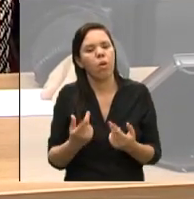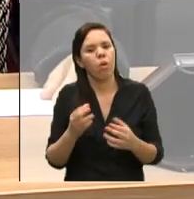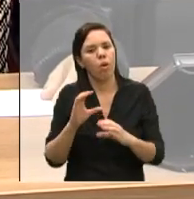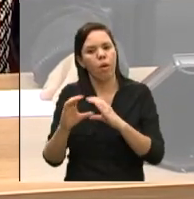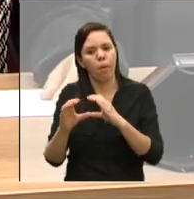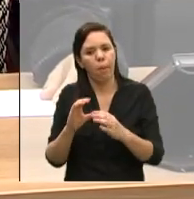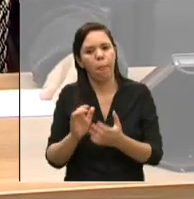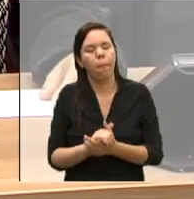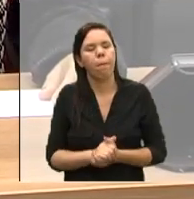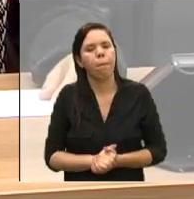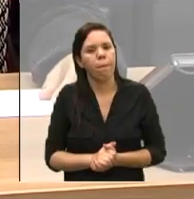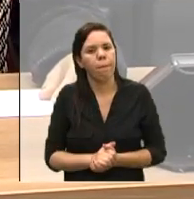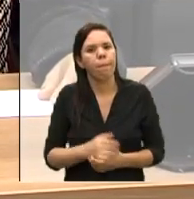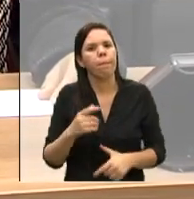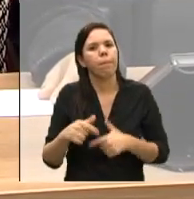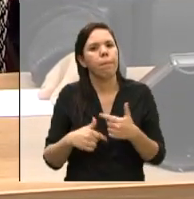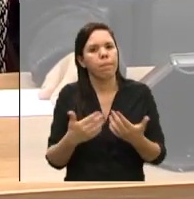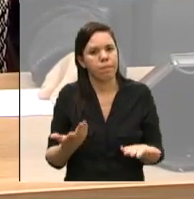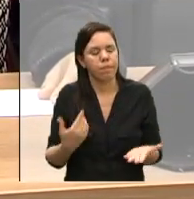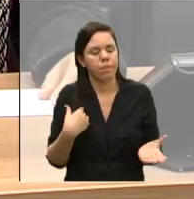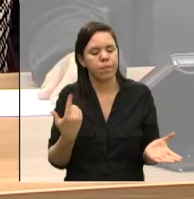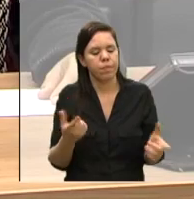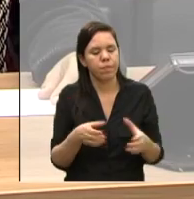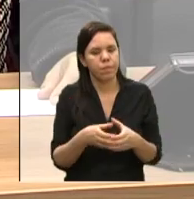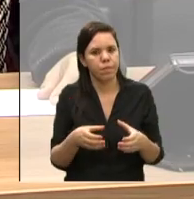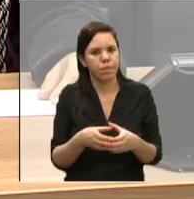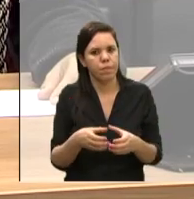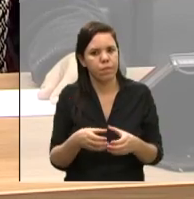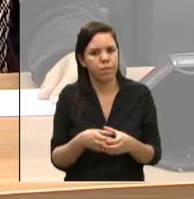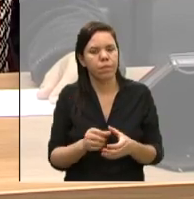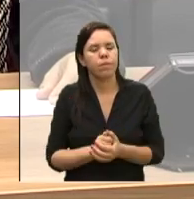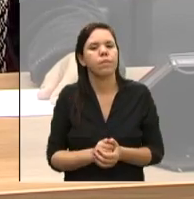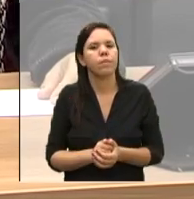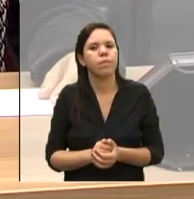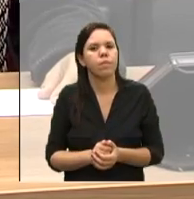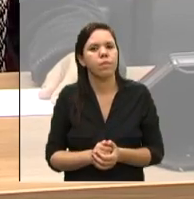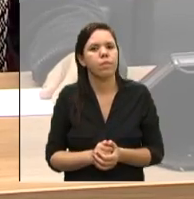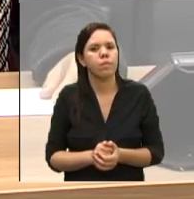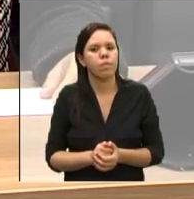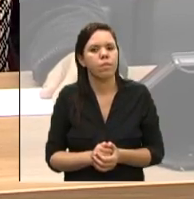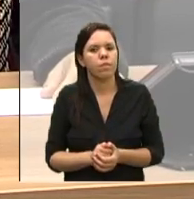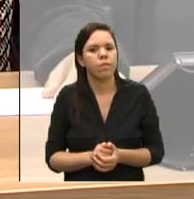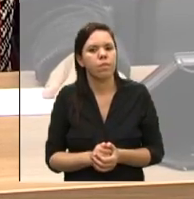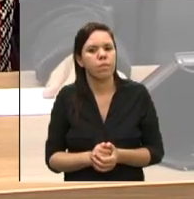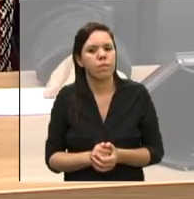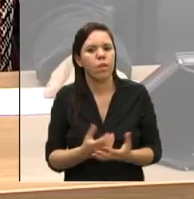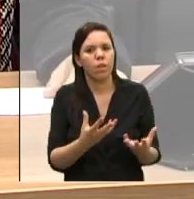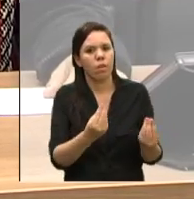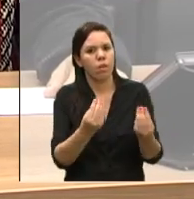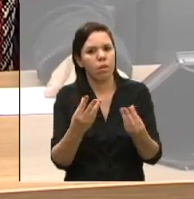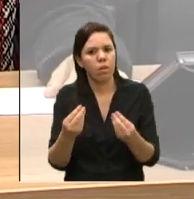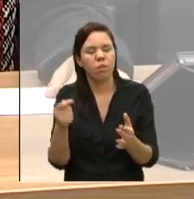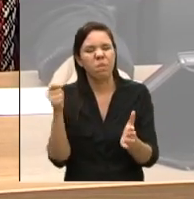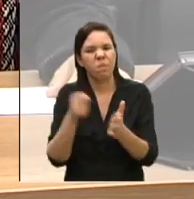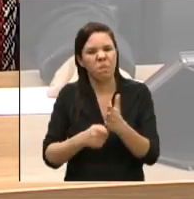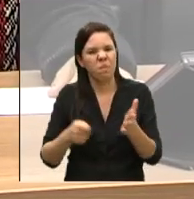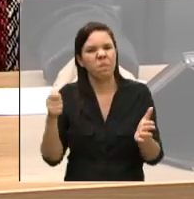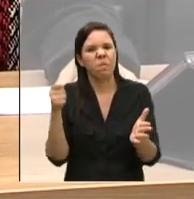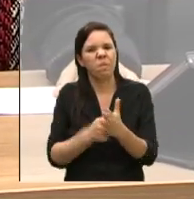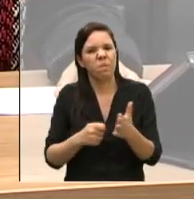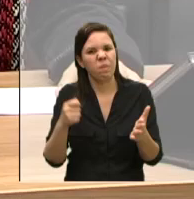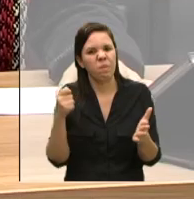mas esse trabalho é a nossa equipe em conjunto com muitas